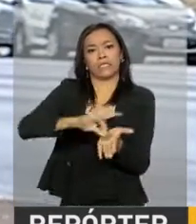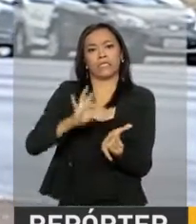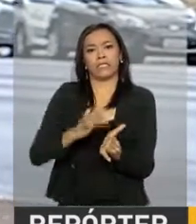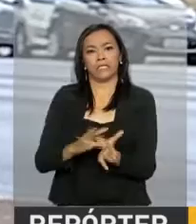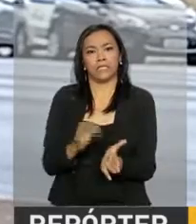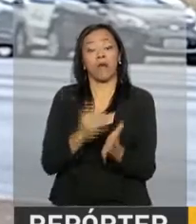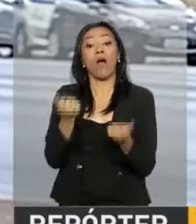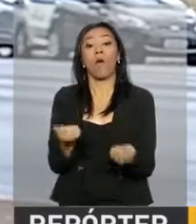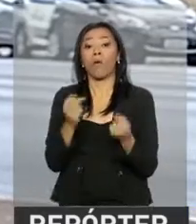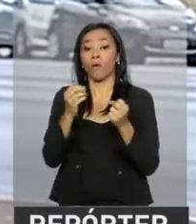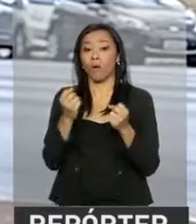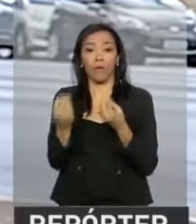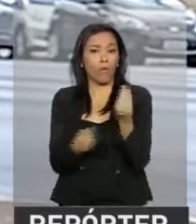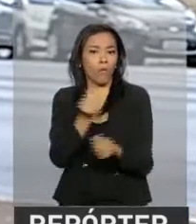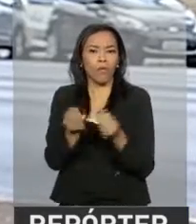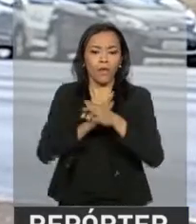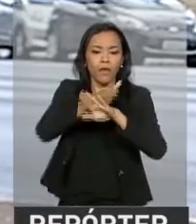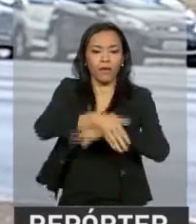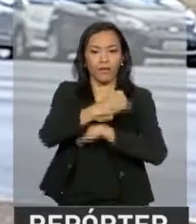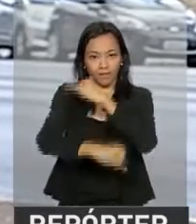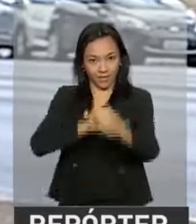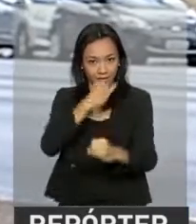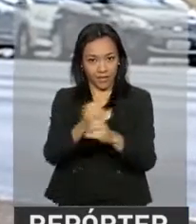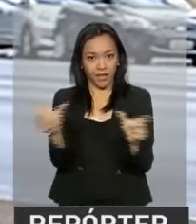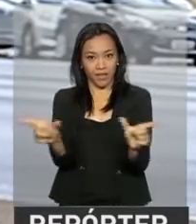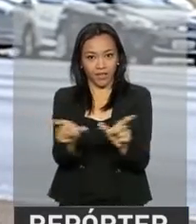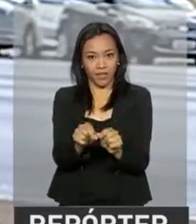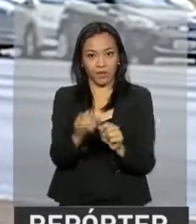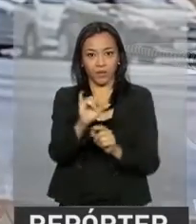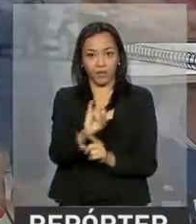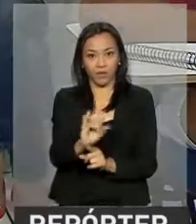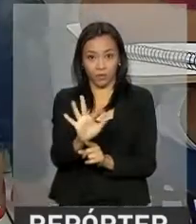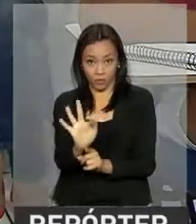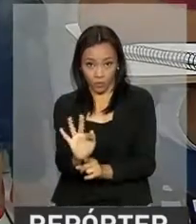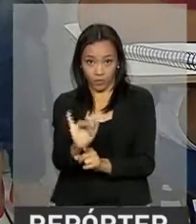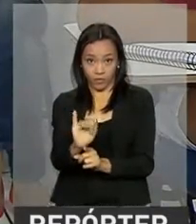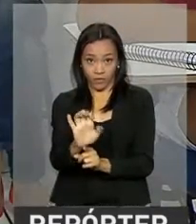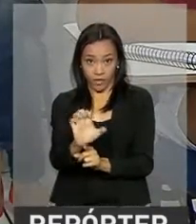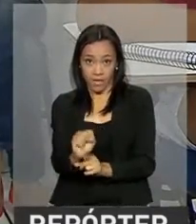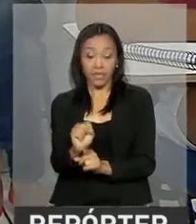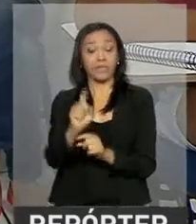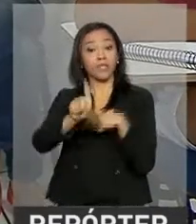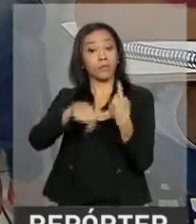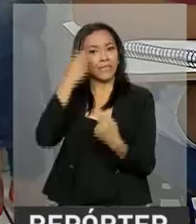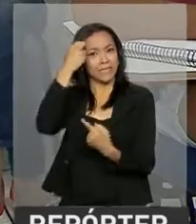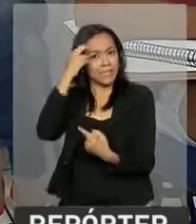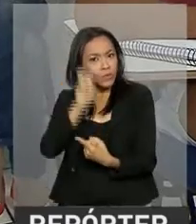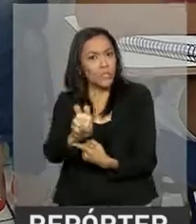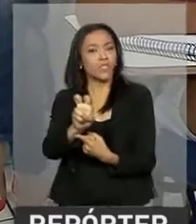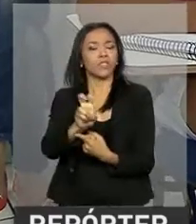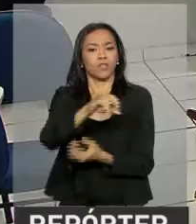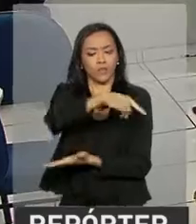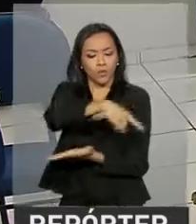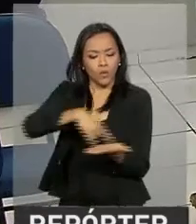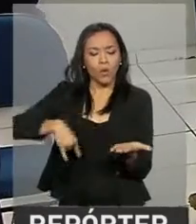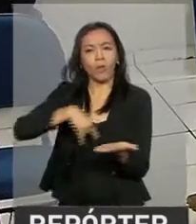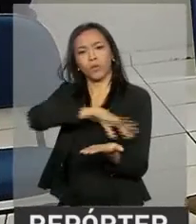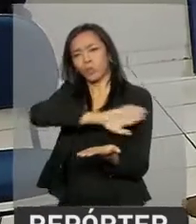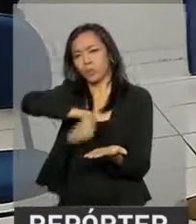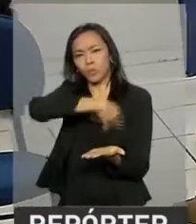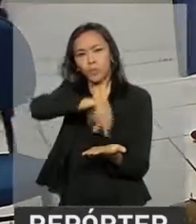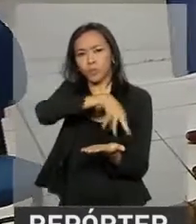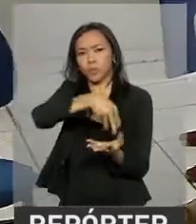lá no site do FIES. Depois disso, eles terão aí 5 dias úteis para enviar toda a documentação às instituições de ensino